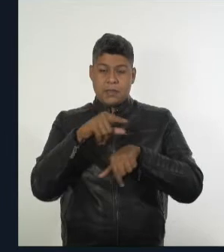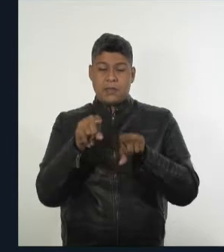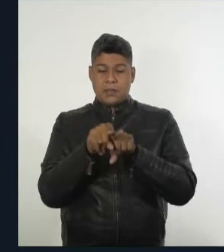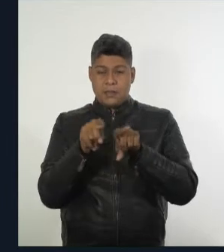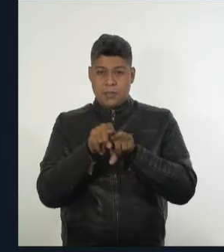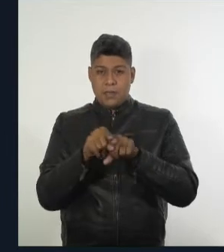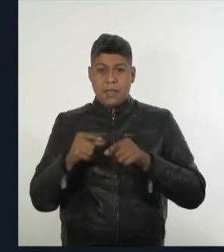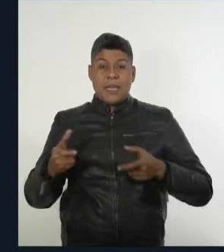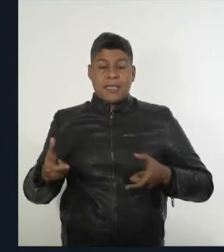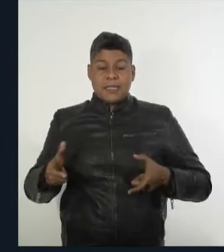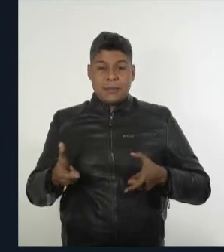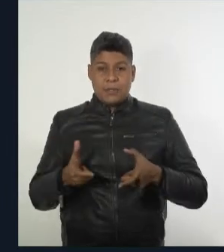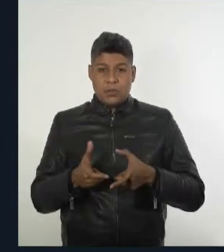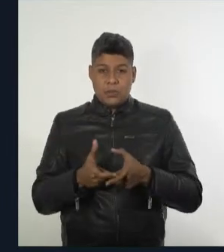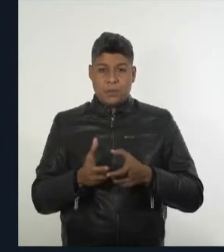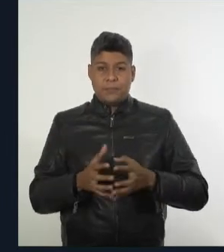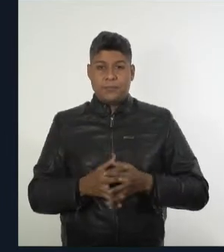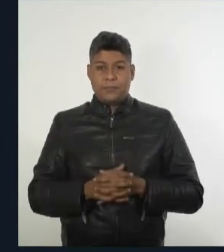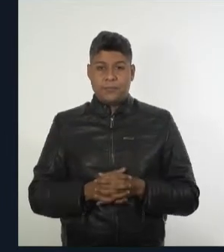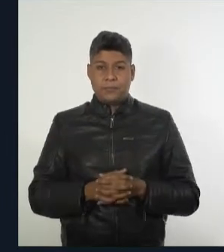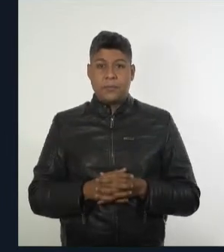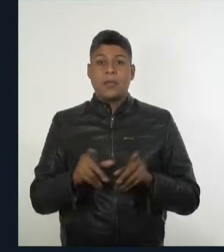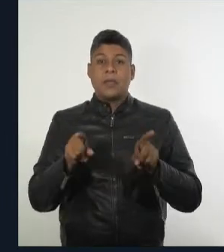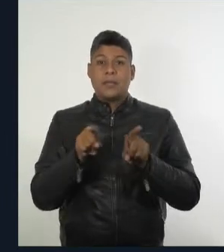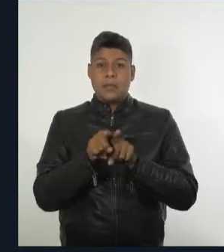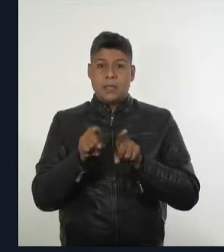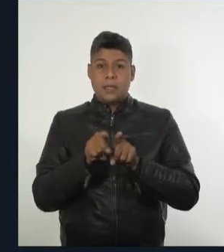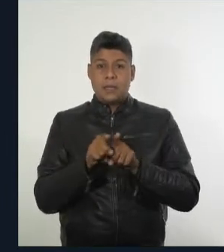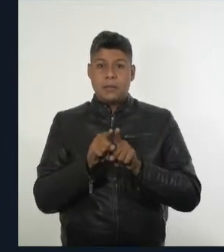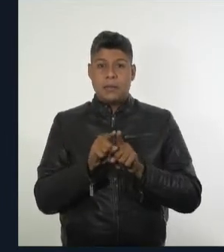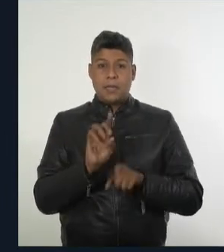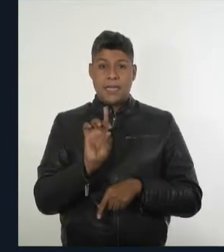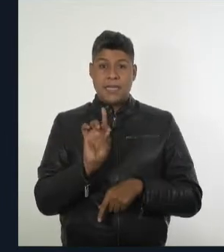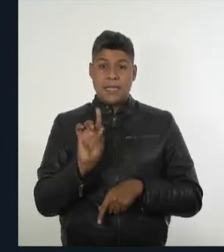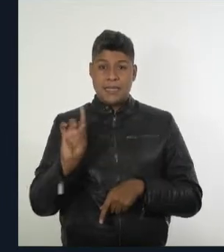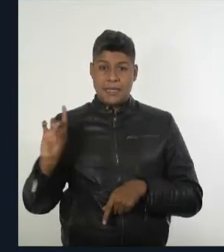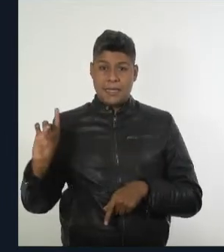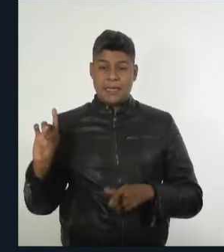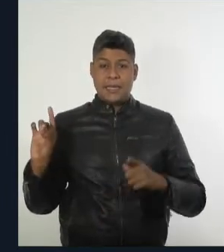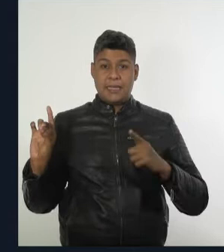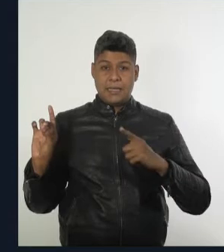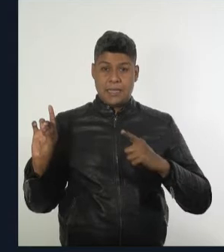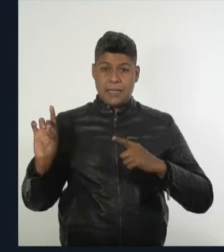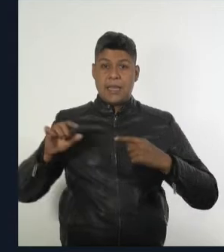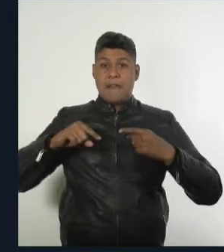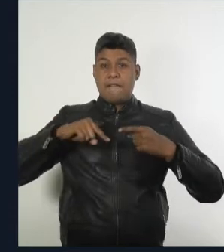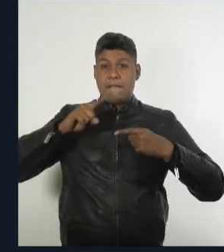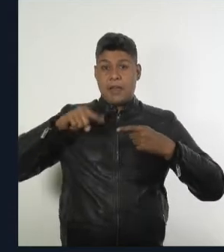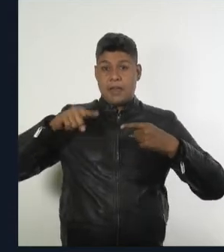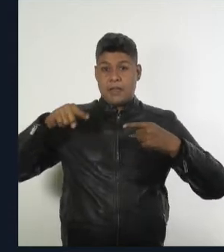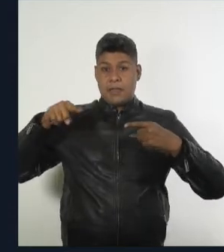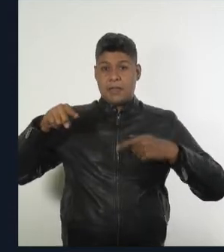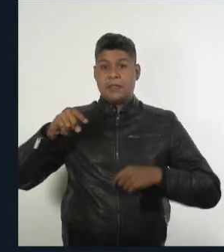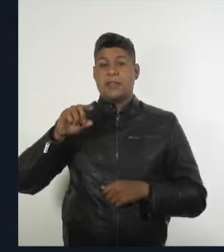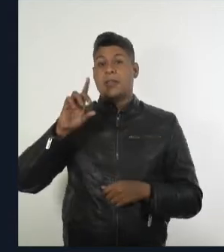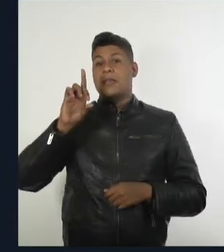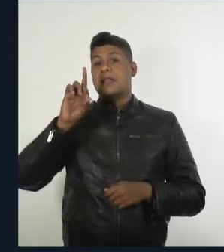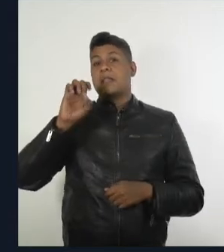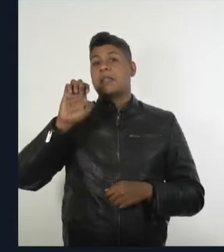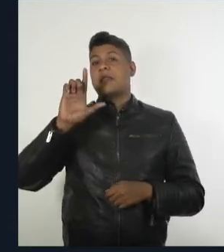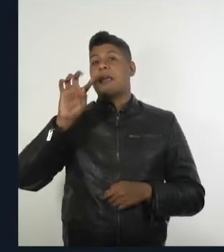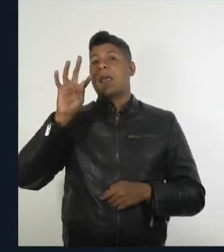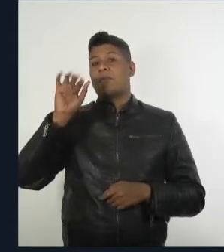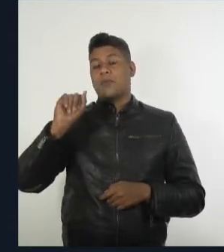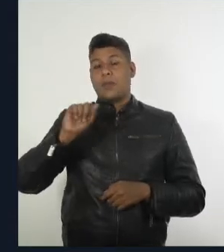muito menor. E o quadro do lado, o quadro da direita, a incidência da variante Delta em vários